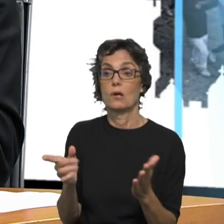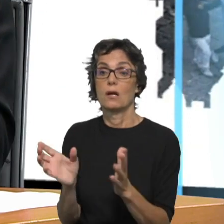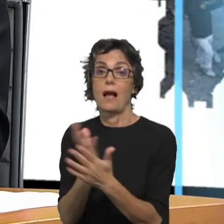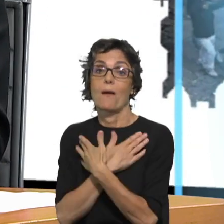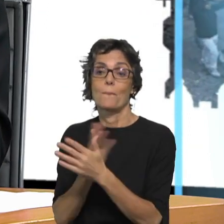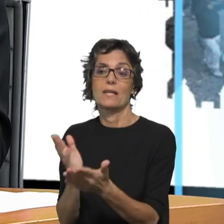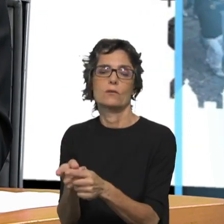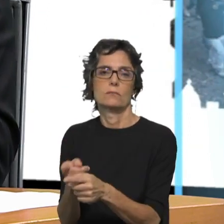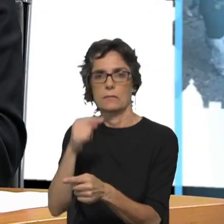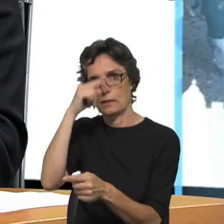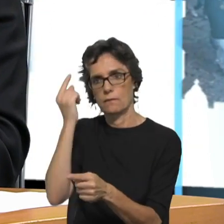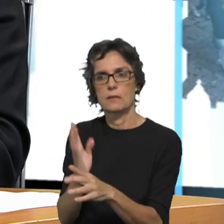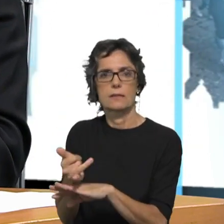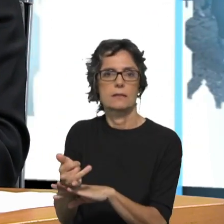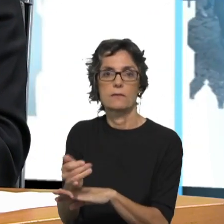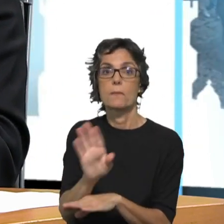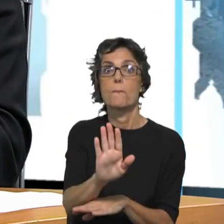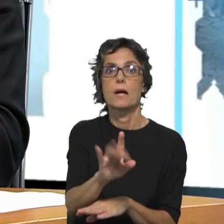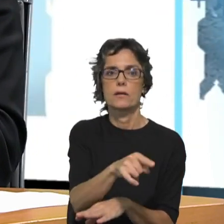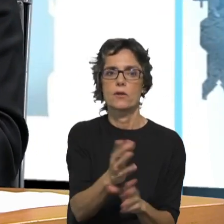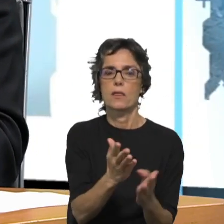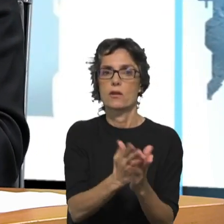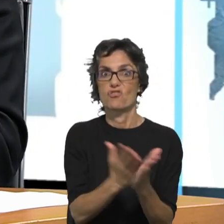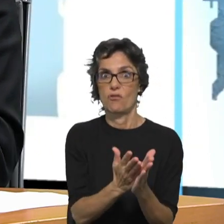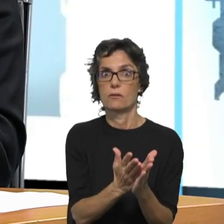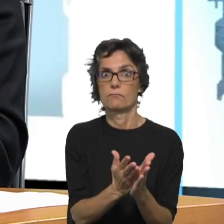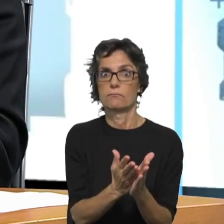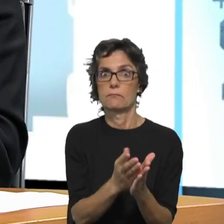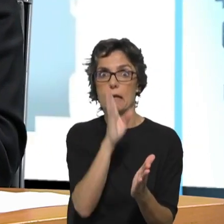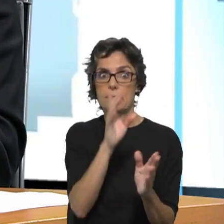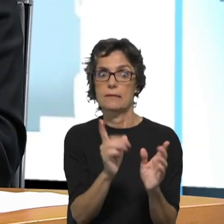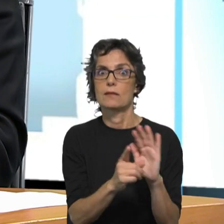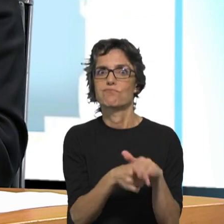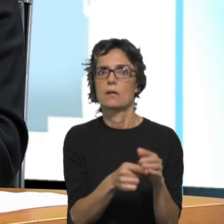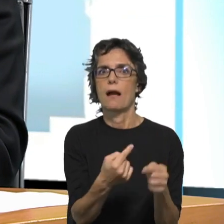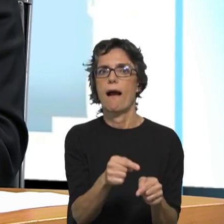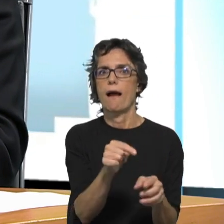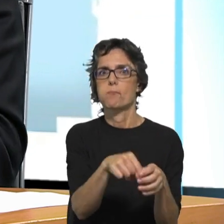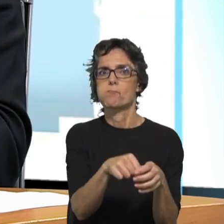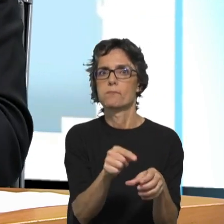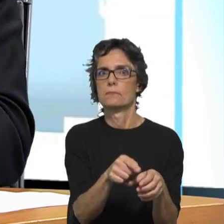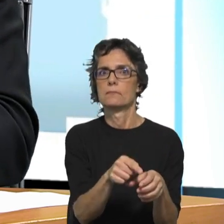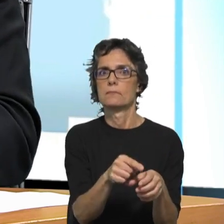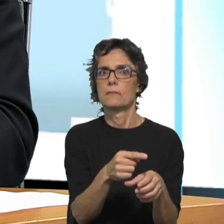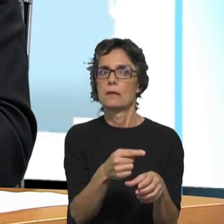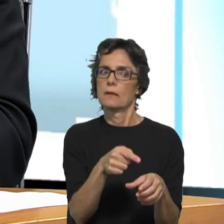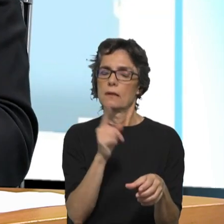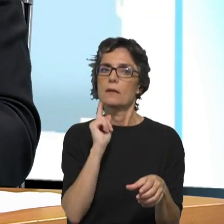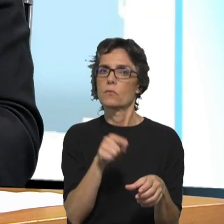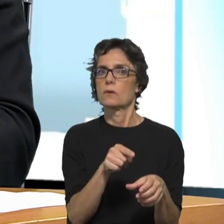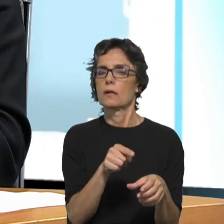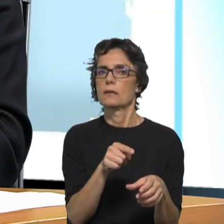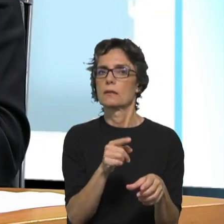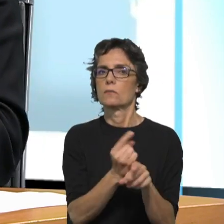Agora, na escola, parece-nos que é um dado preocupante e é um dado importante, num país que deveria ter bases